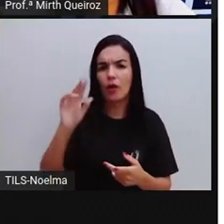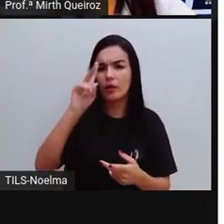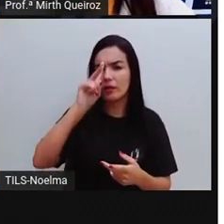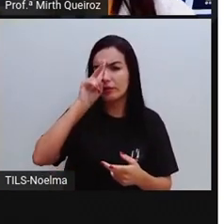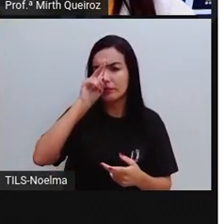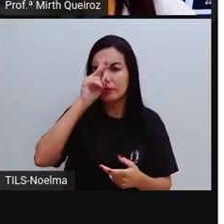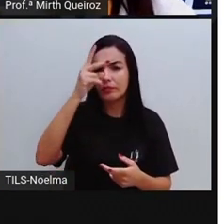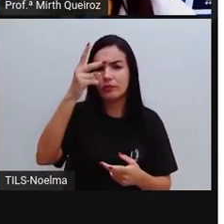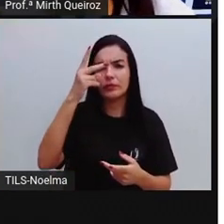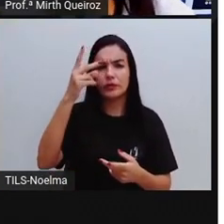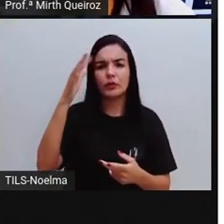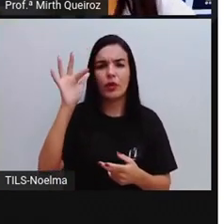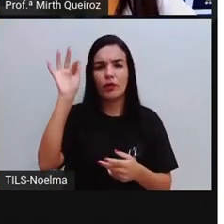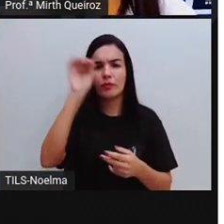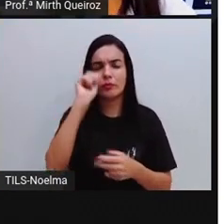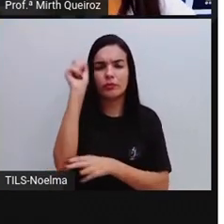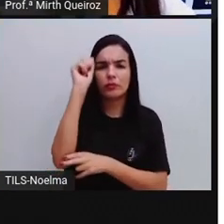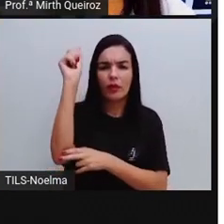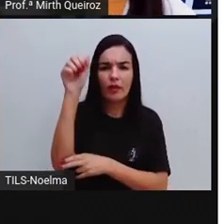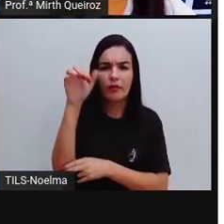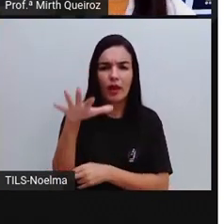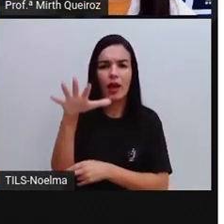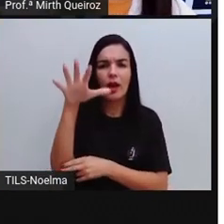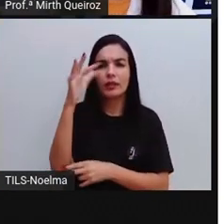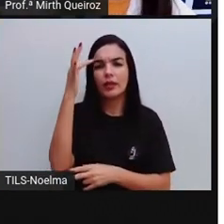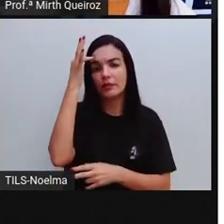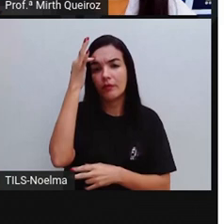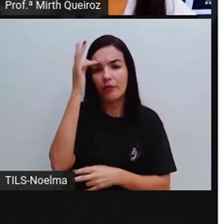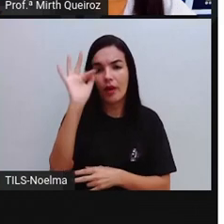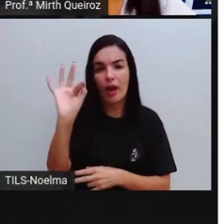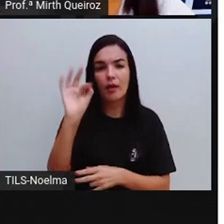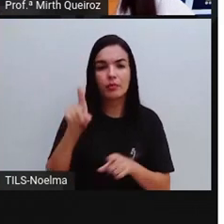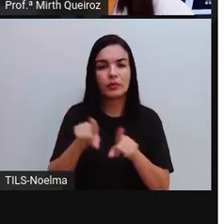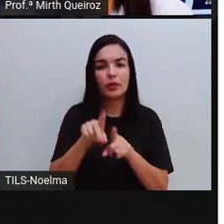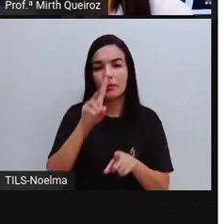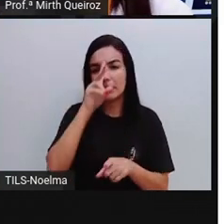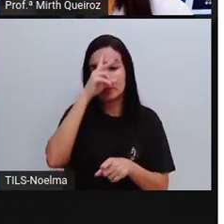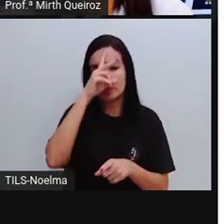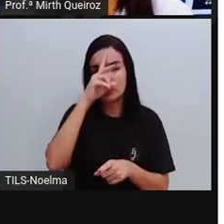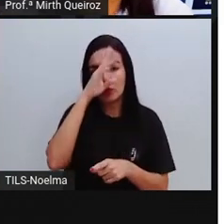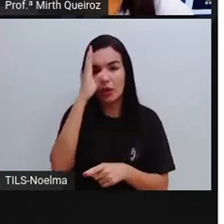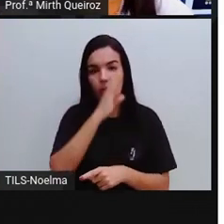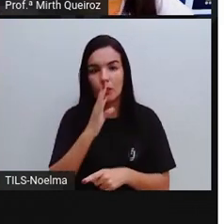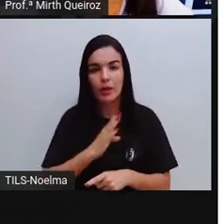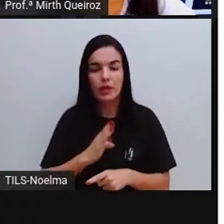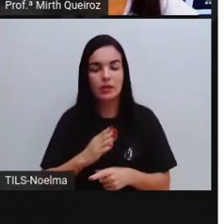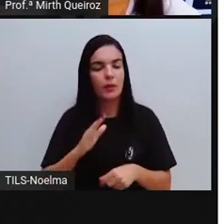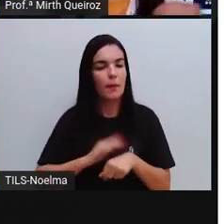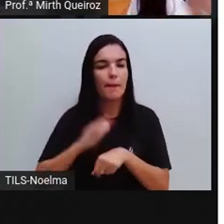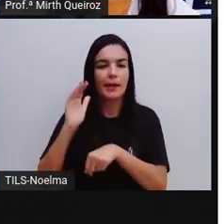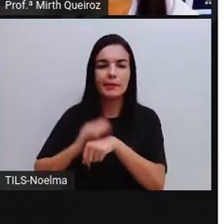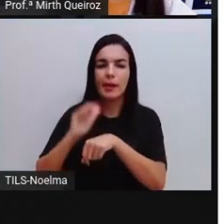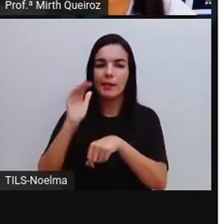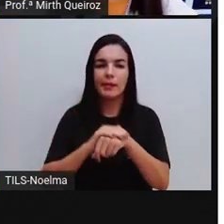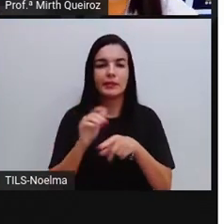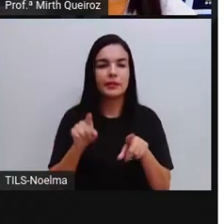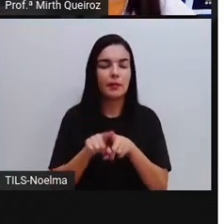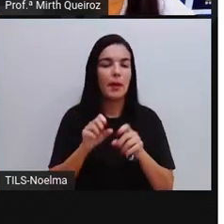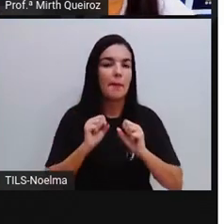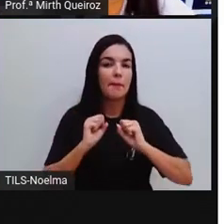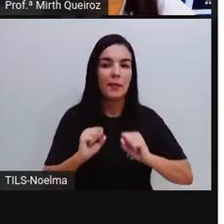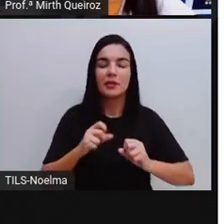nós temos inúmeros temas, né? Nós utilizamos o cordel para contar um conto de fada, para contar